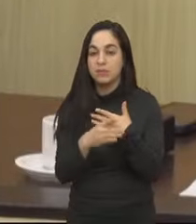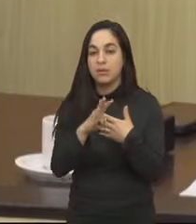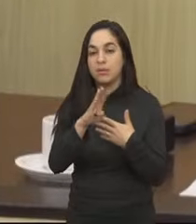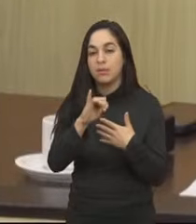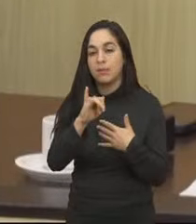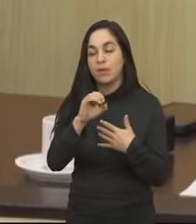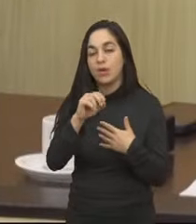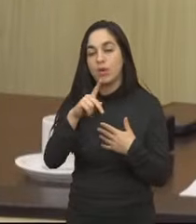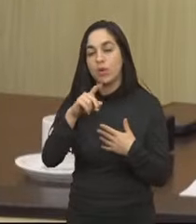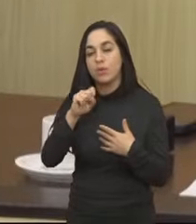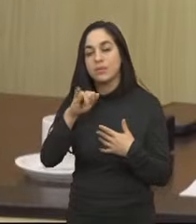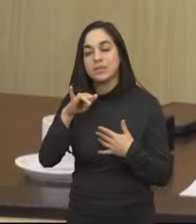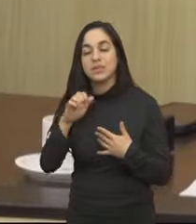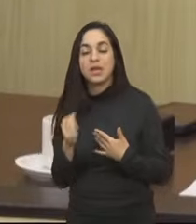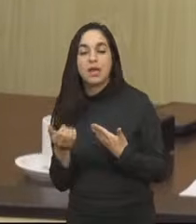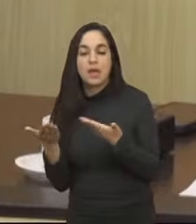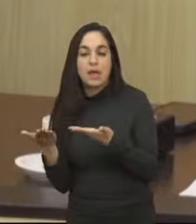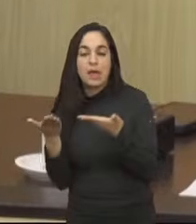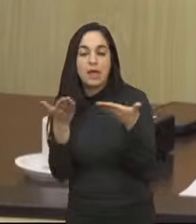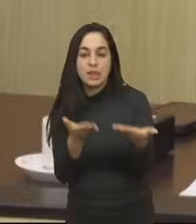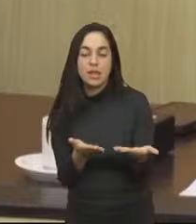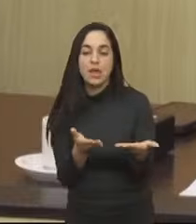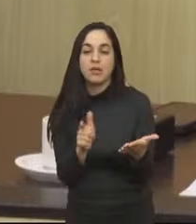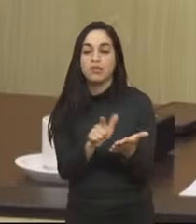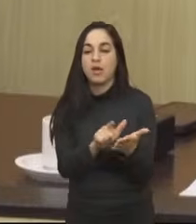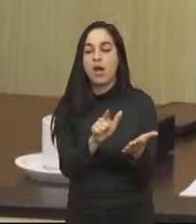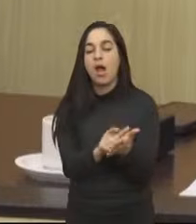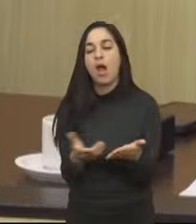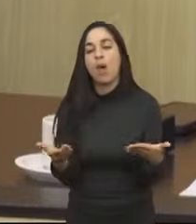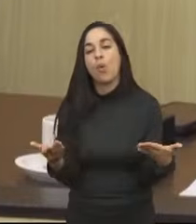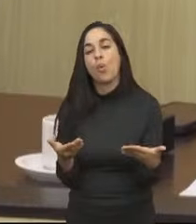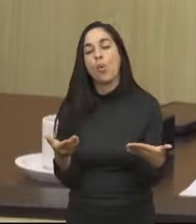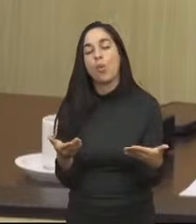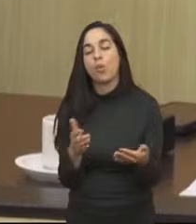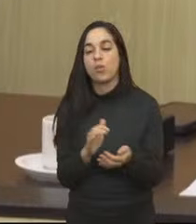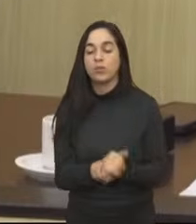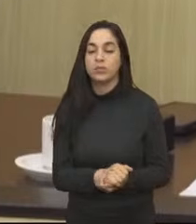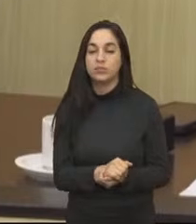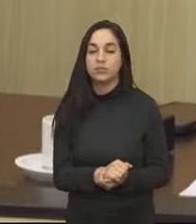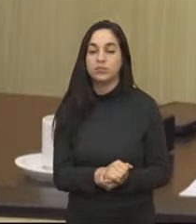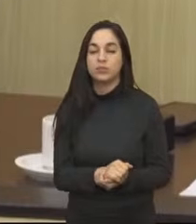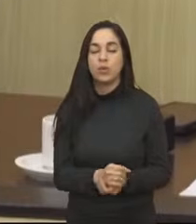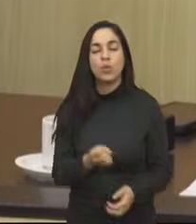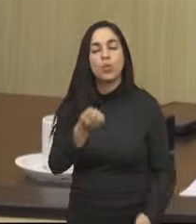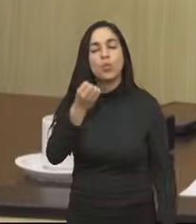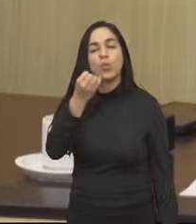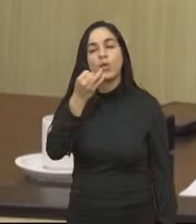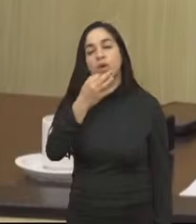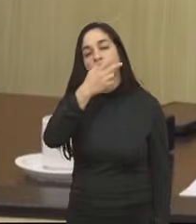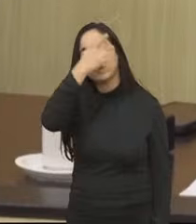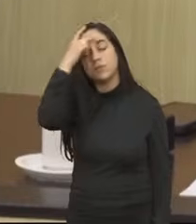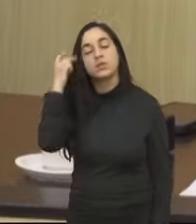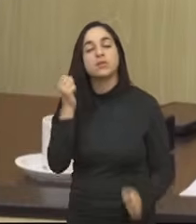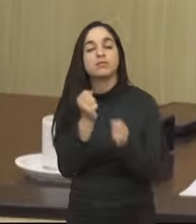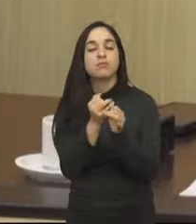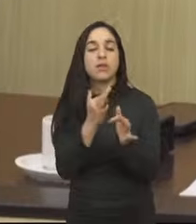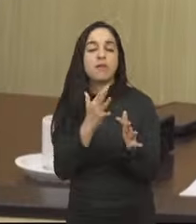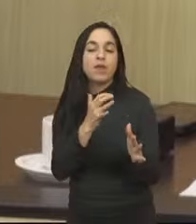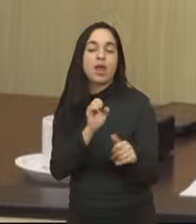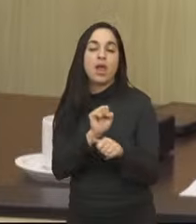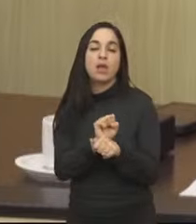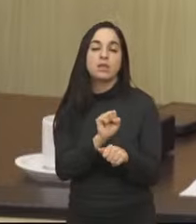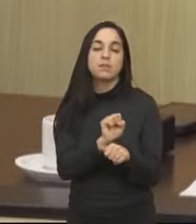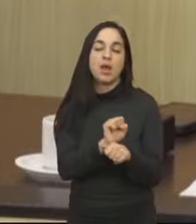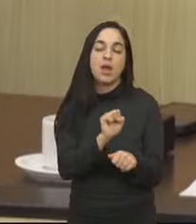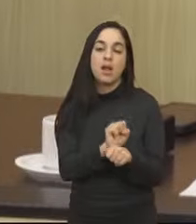entrega do diagnóstico ao paciente atualmente? 4. Quantos pacientes estão aguardando na fila de espera